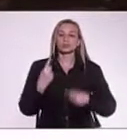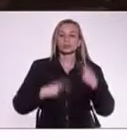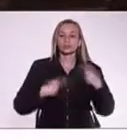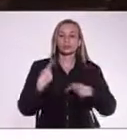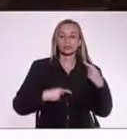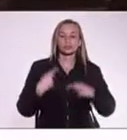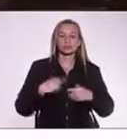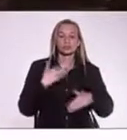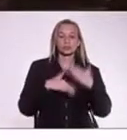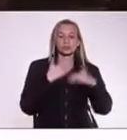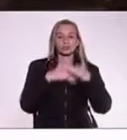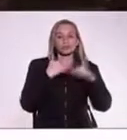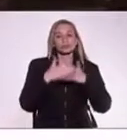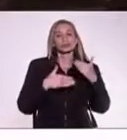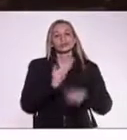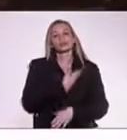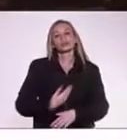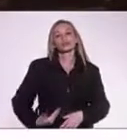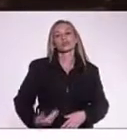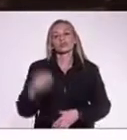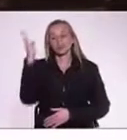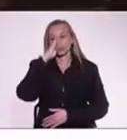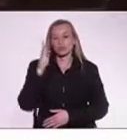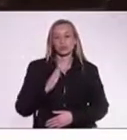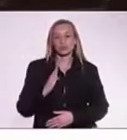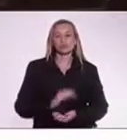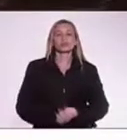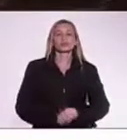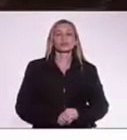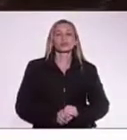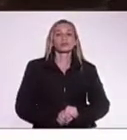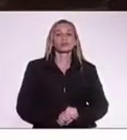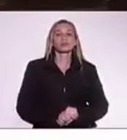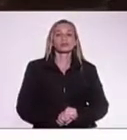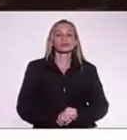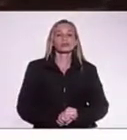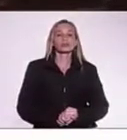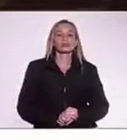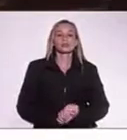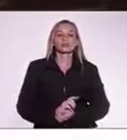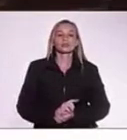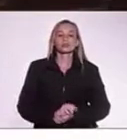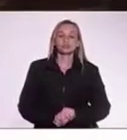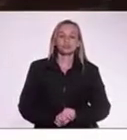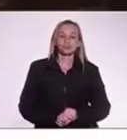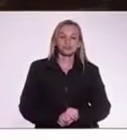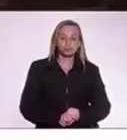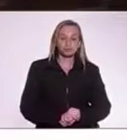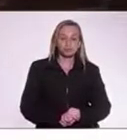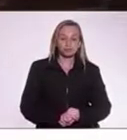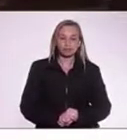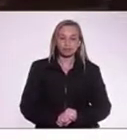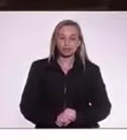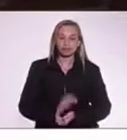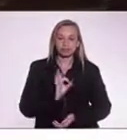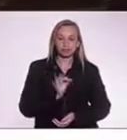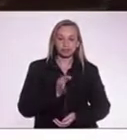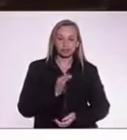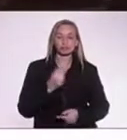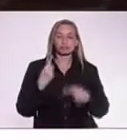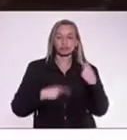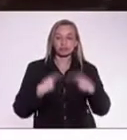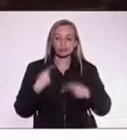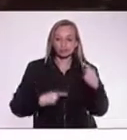que vem sendo desenvolvida pelo governo brasileiro, o reposicionamento do Brasil perante as demais nações e, efetivamente, uma política